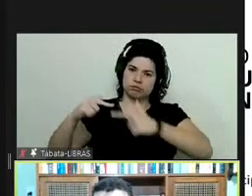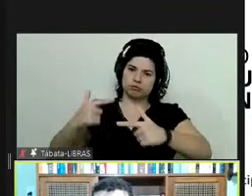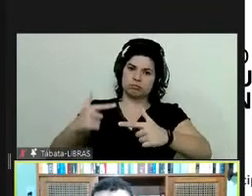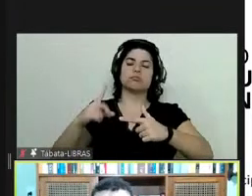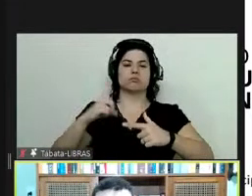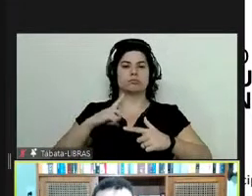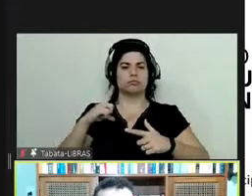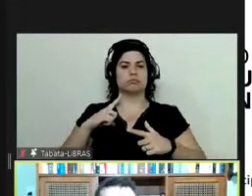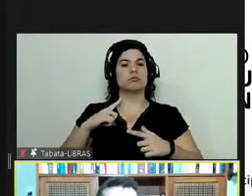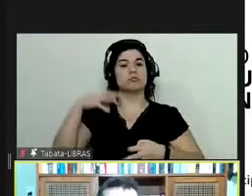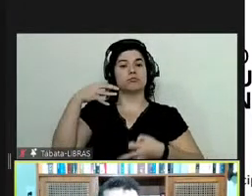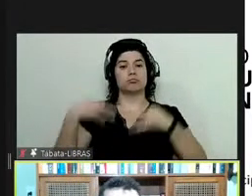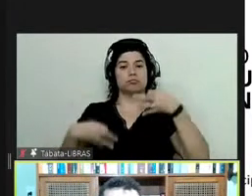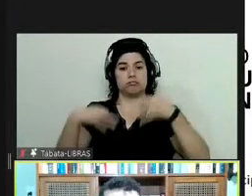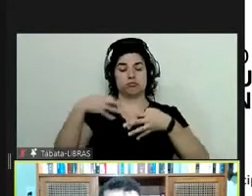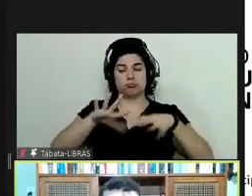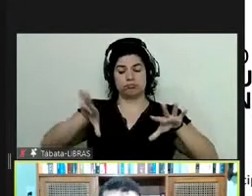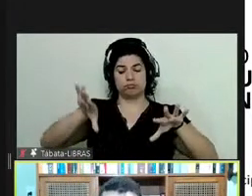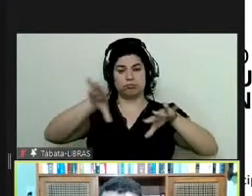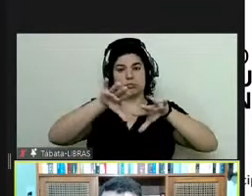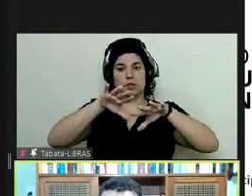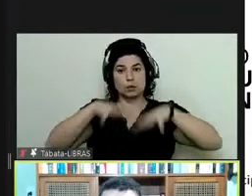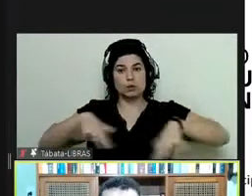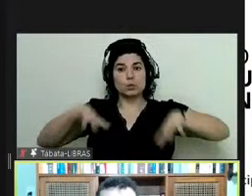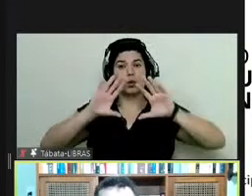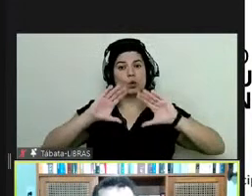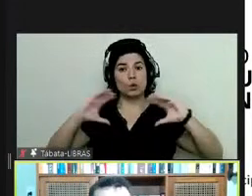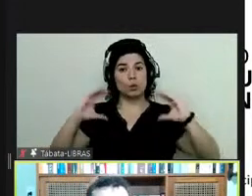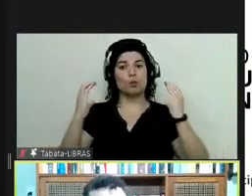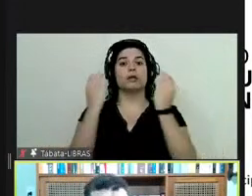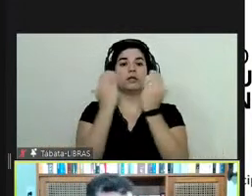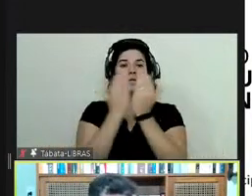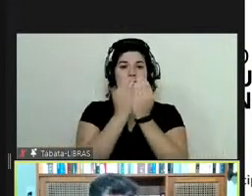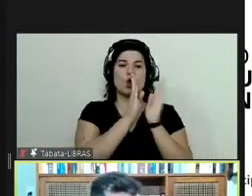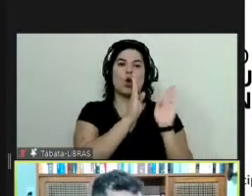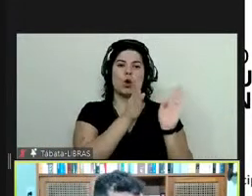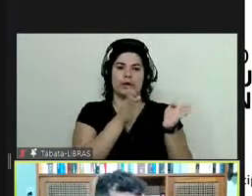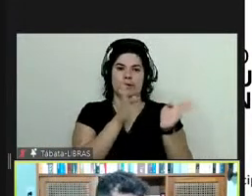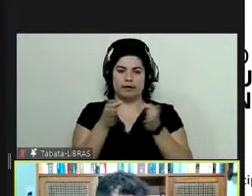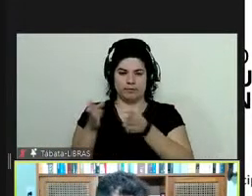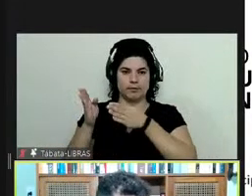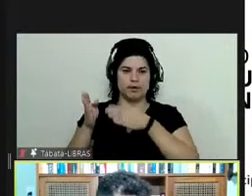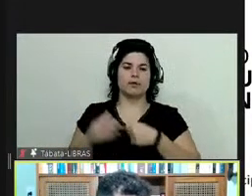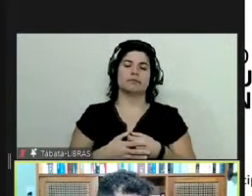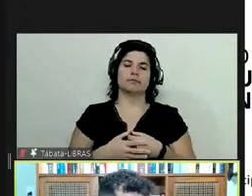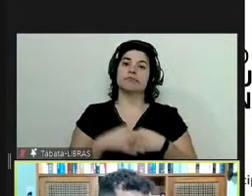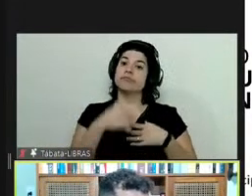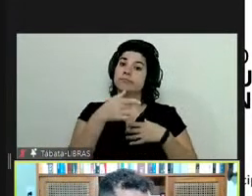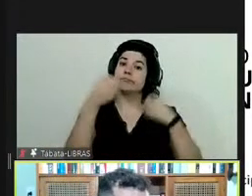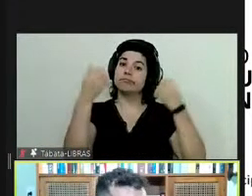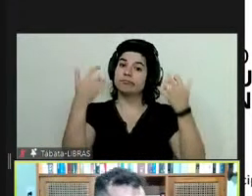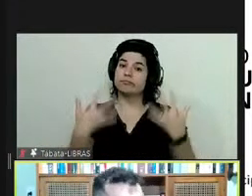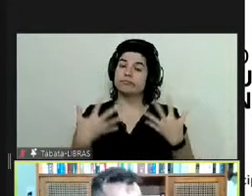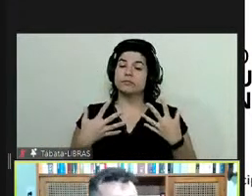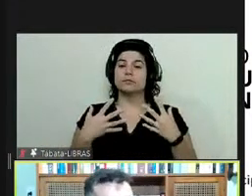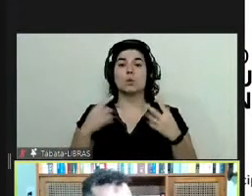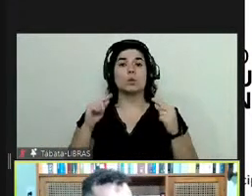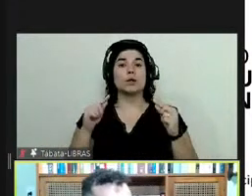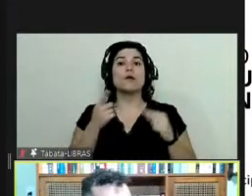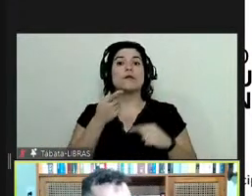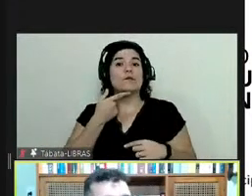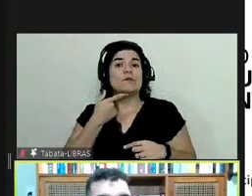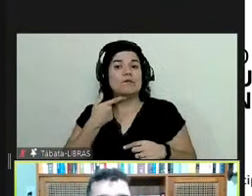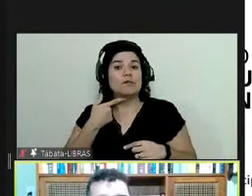quebrando como uma expressão jurídica de uma comunidade política o que nós estamos falando por exemplo né daquele daquele